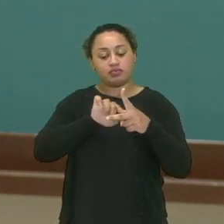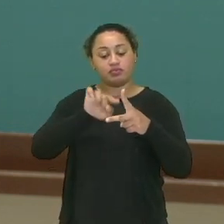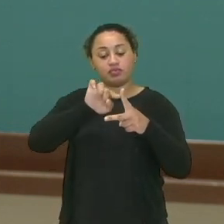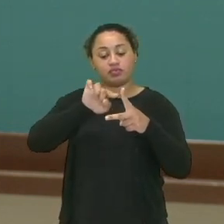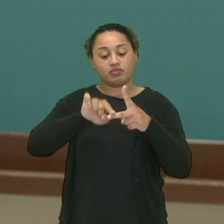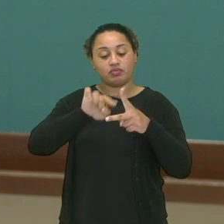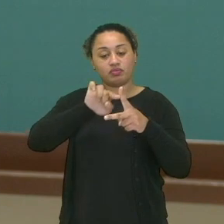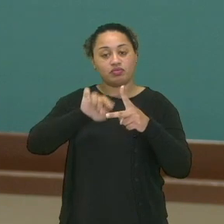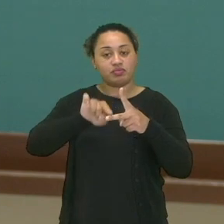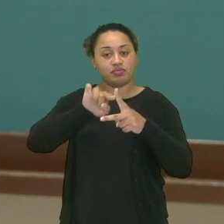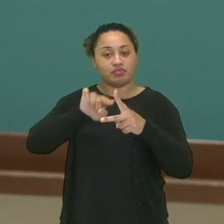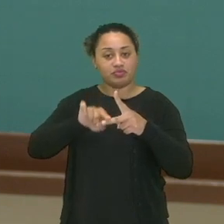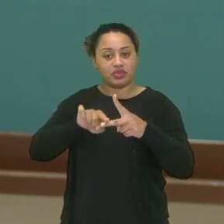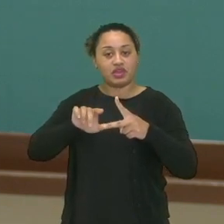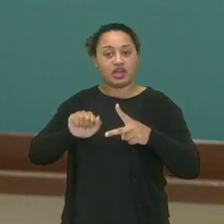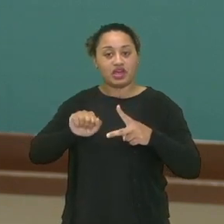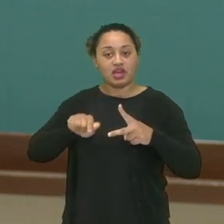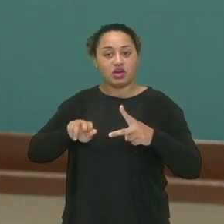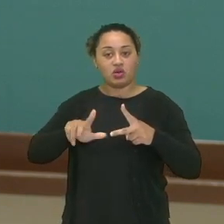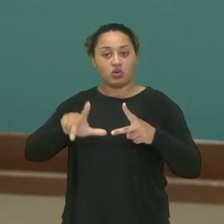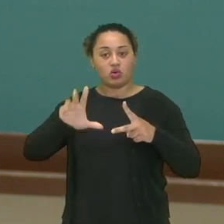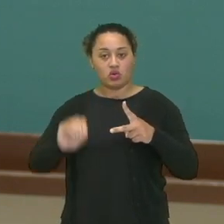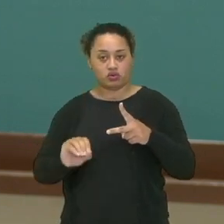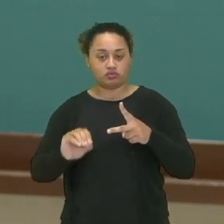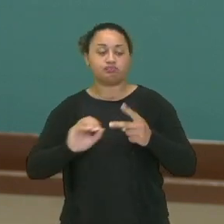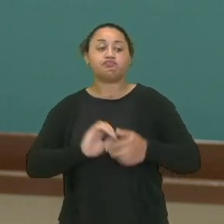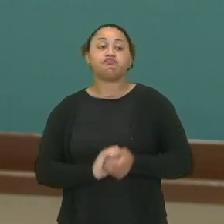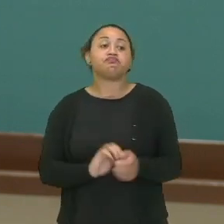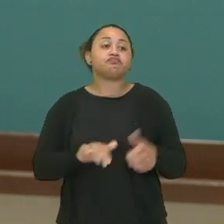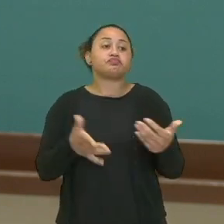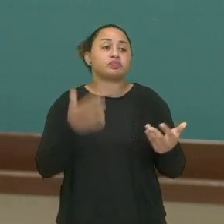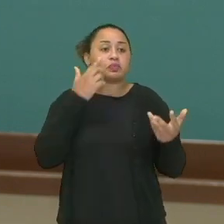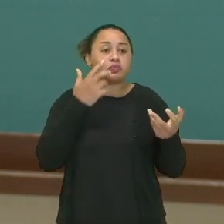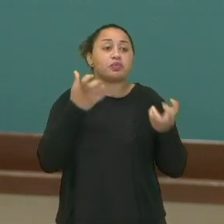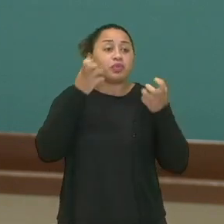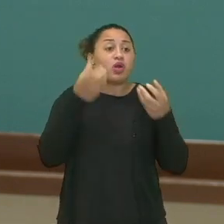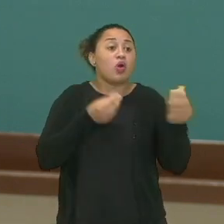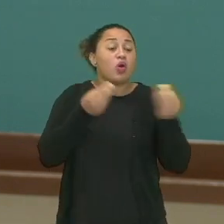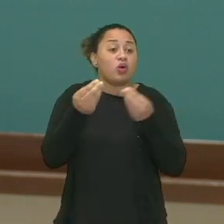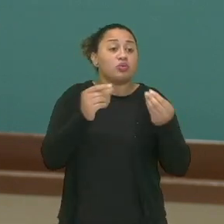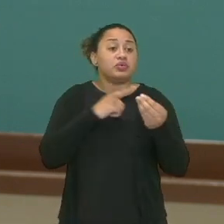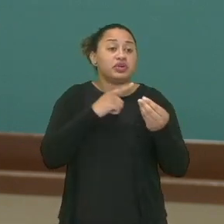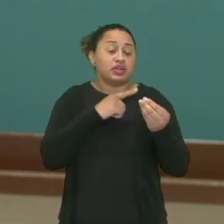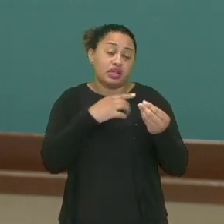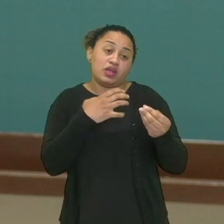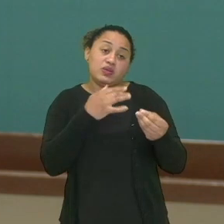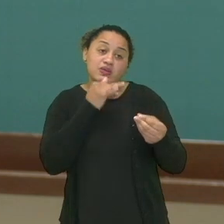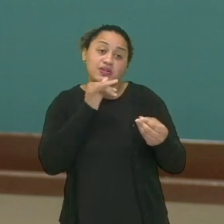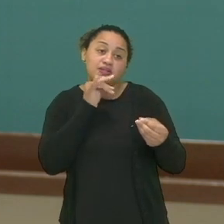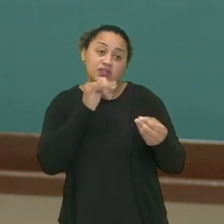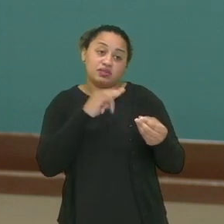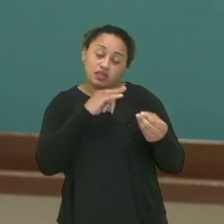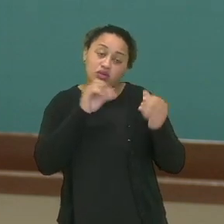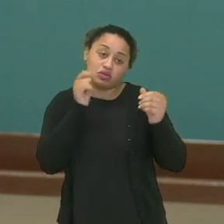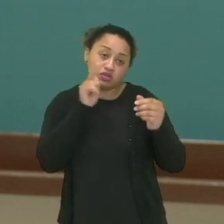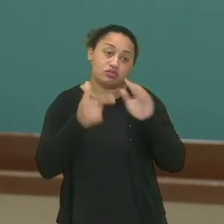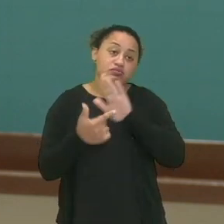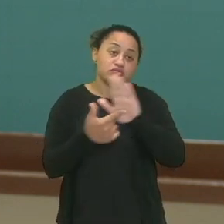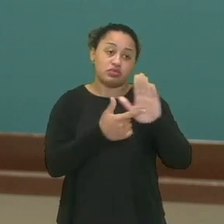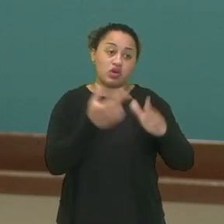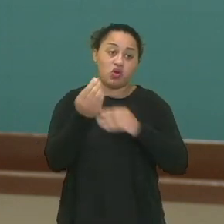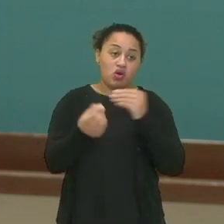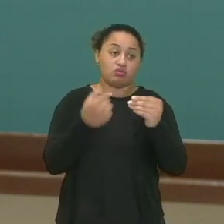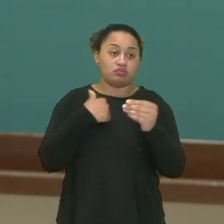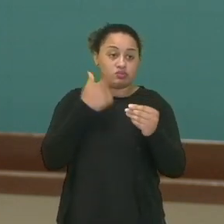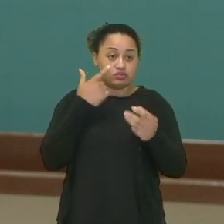angulação, tá bom? Formando um ângulo aqui, tá? E aí, olha só como que a gente tem esses ângulos, né? Que a gente pode representá-los, tá